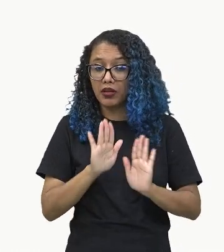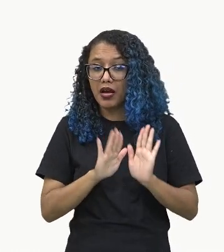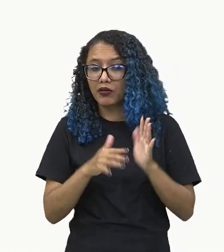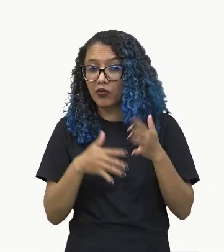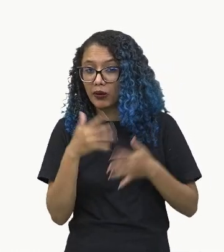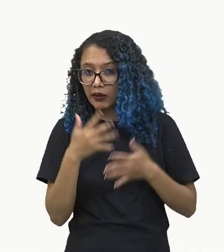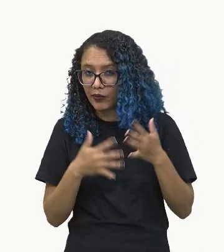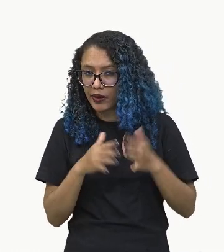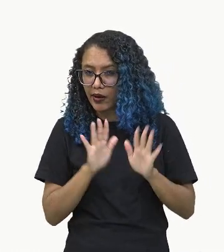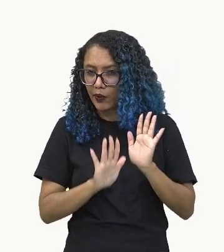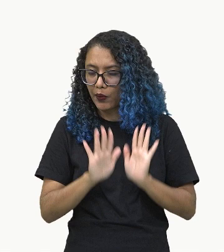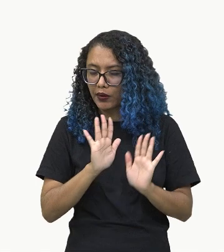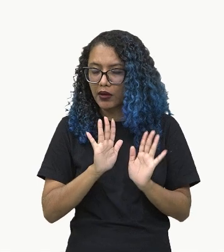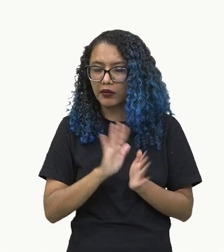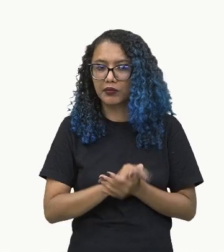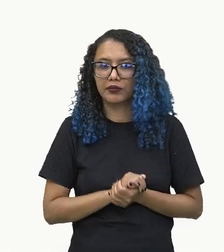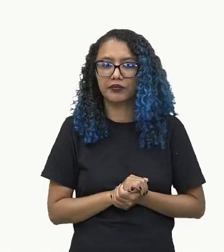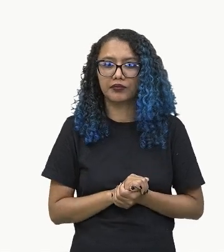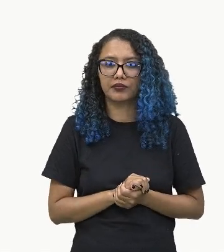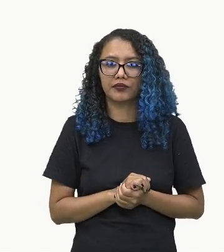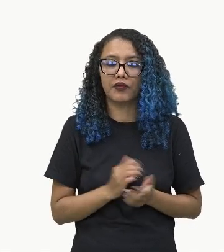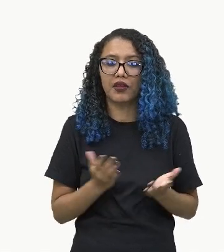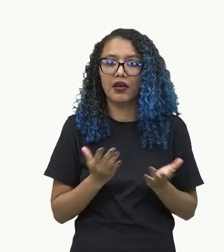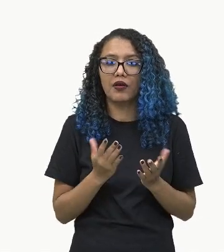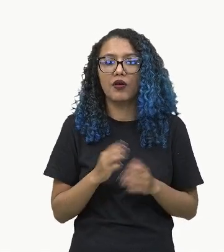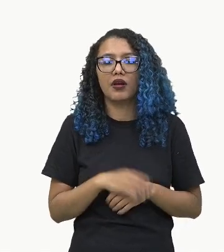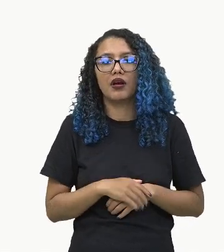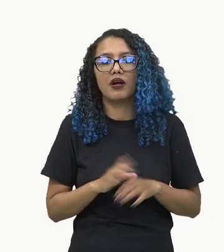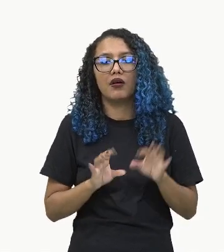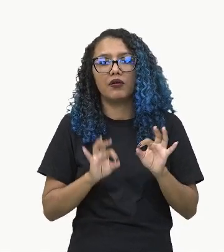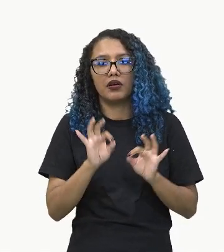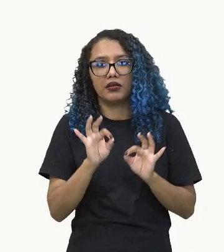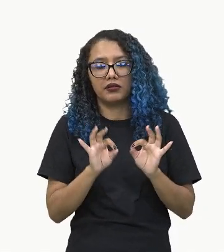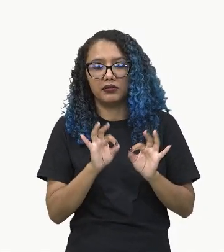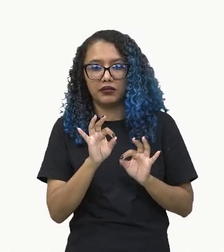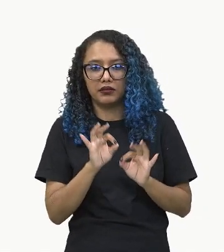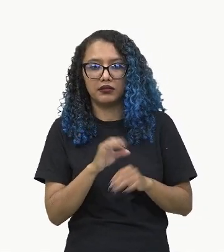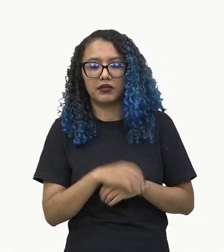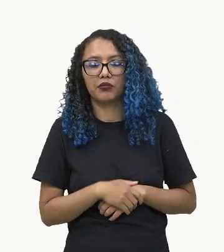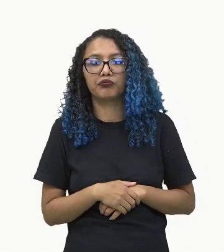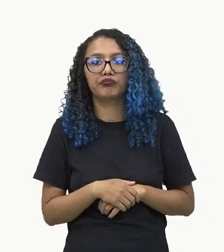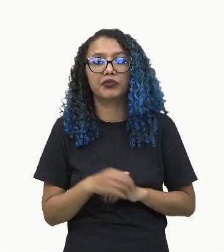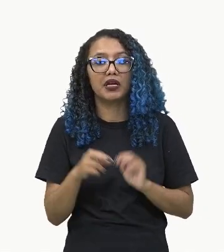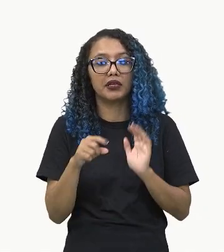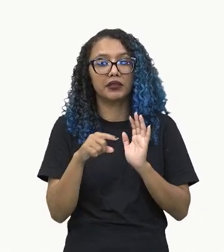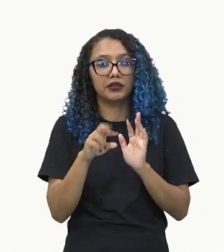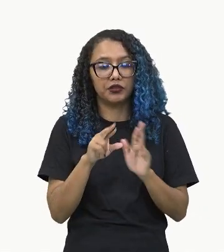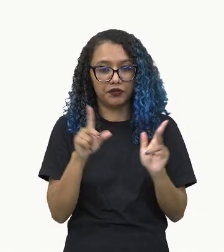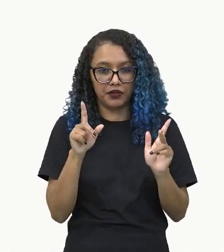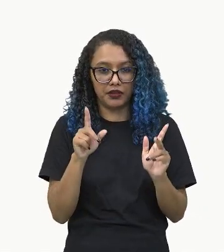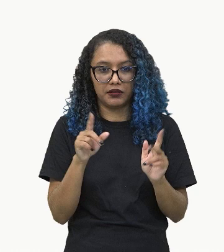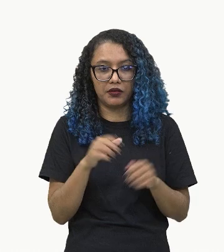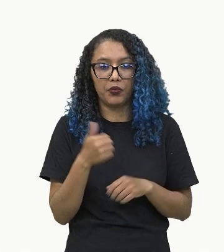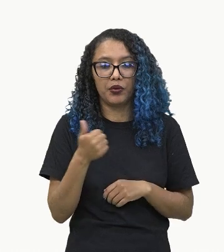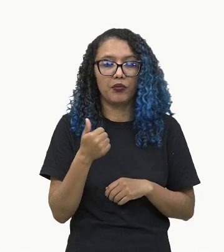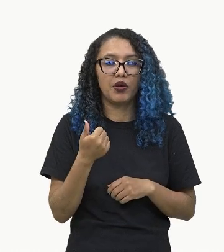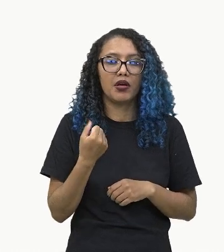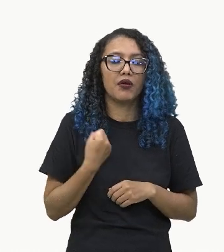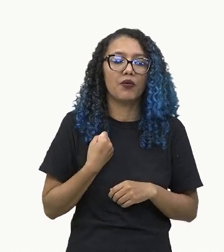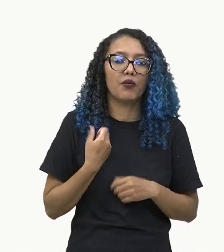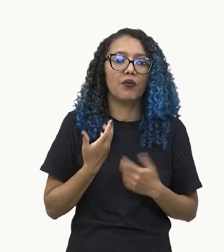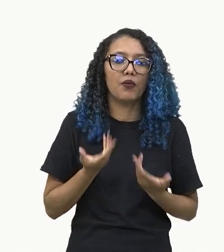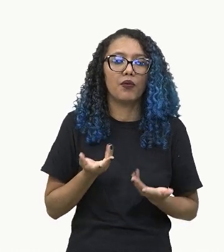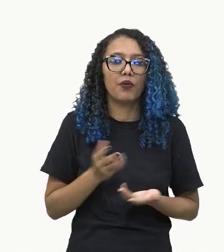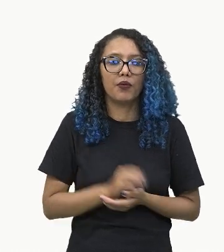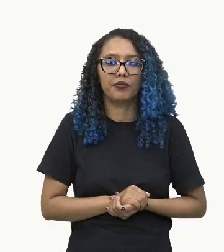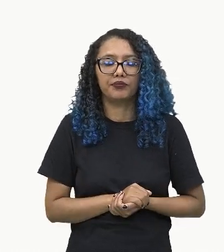aí eu vou colocar na minha forma de produto da soma pela diferença. Quem é meu primeiro termo?